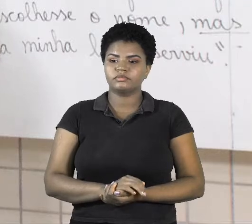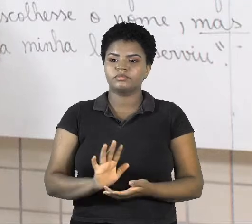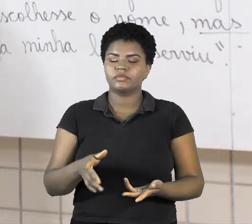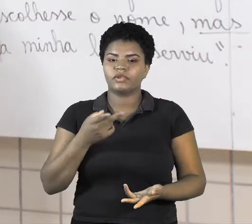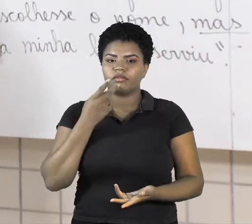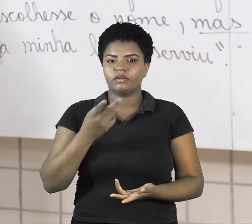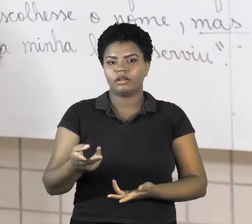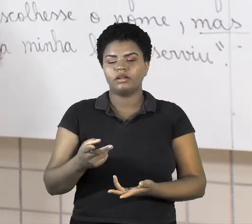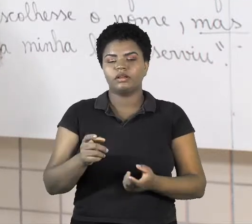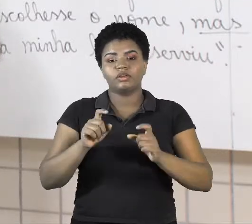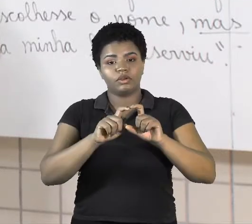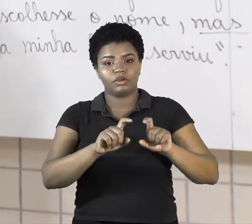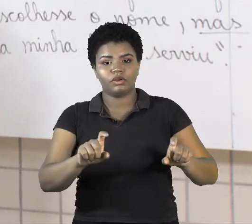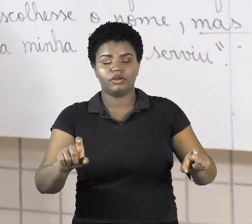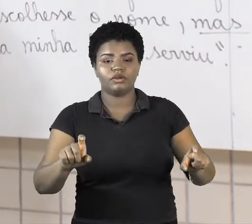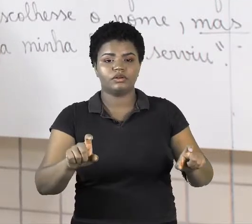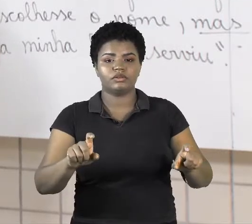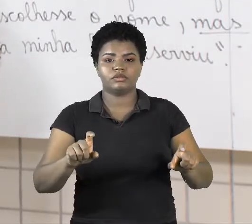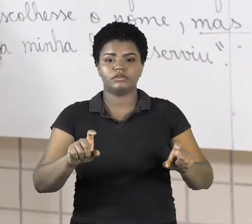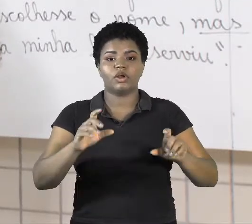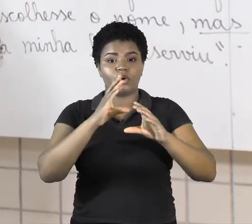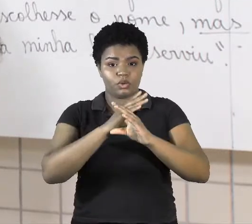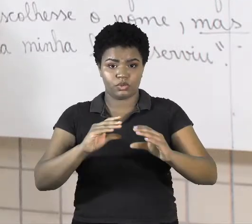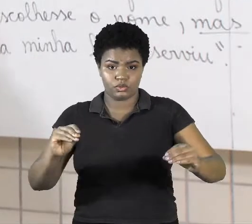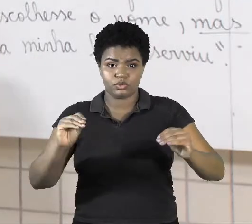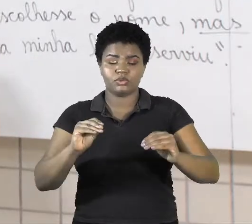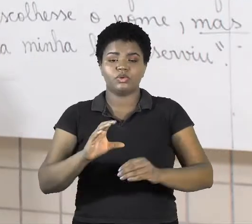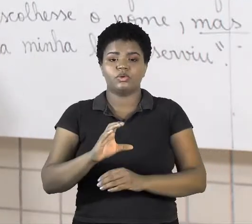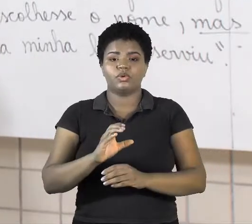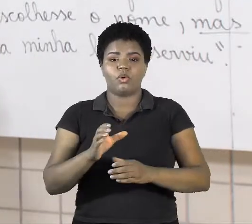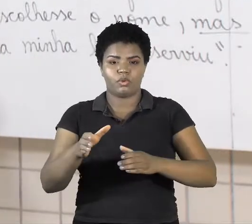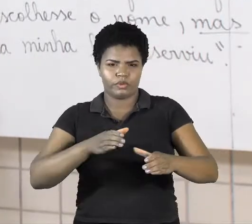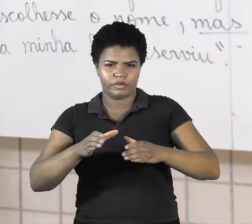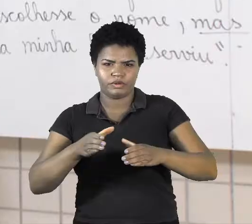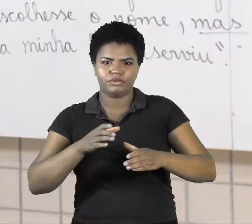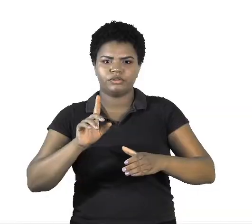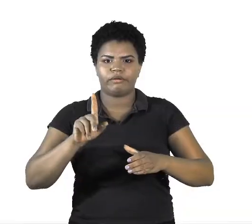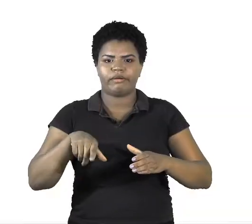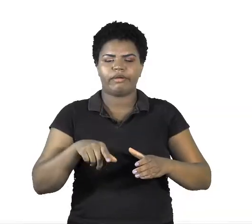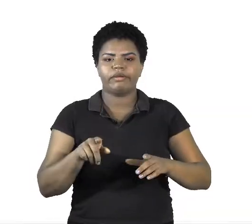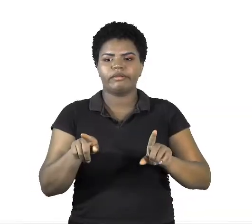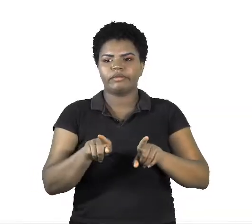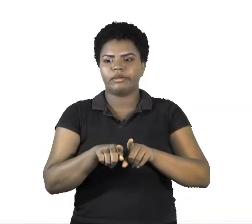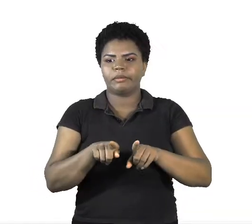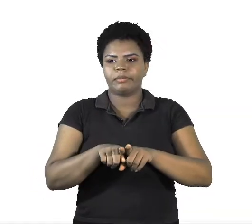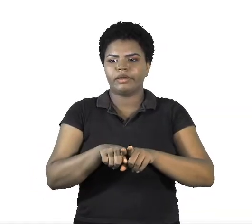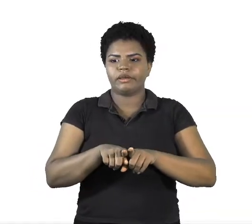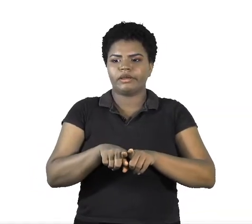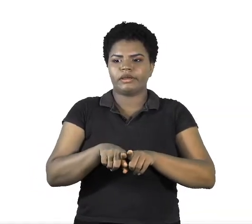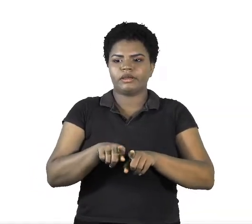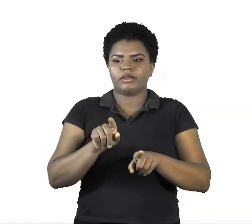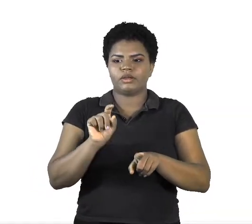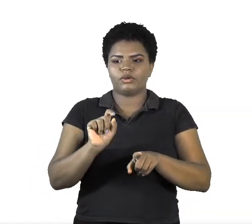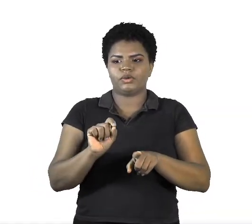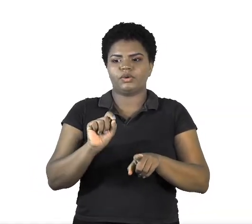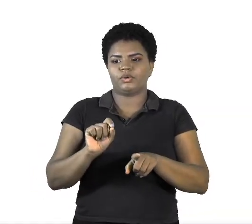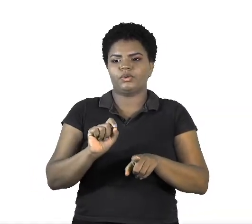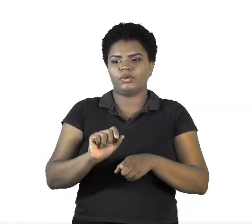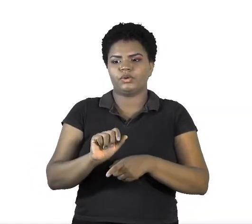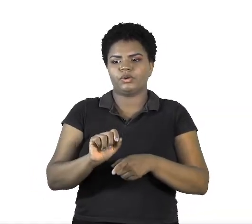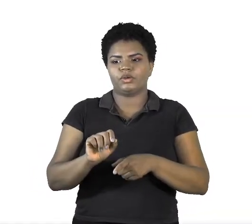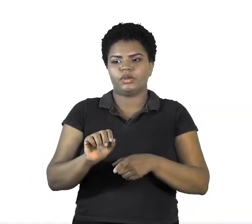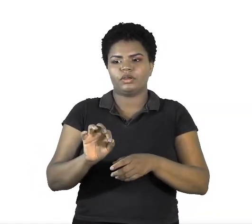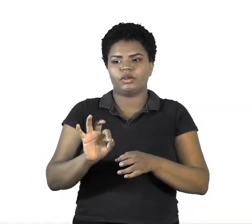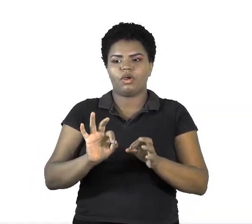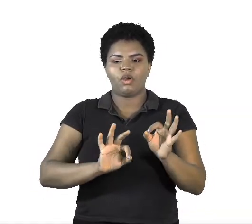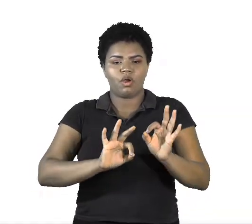das orações, das conjunções coordenativas, que também funcionam como articuladores